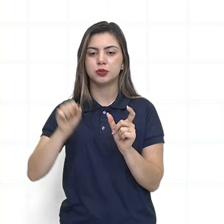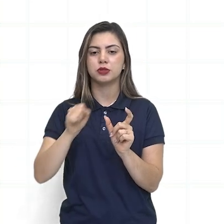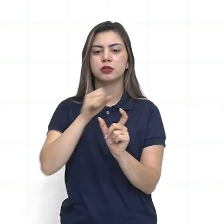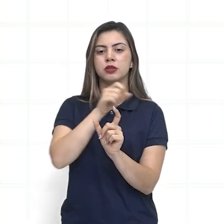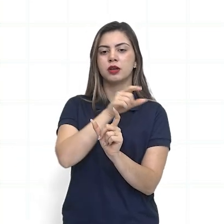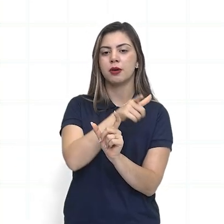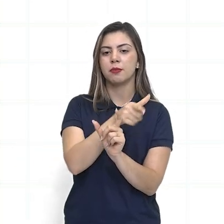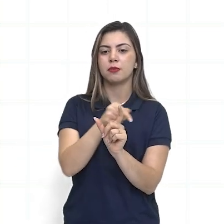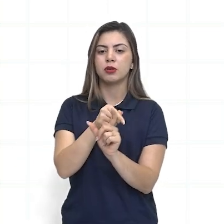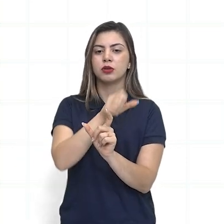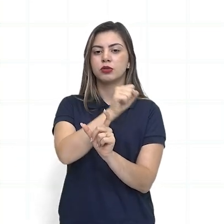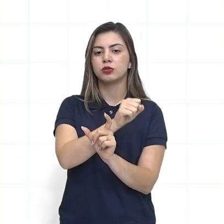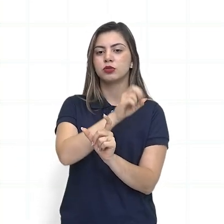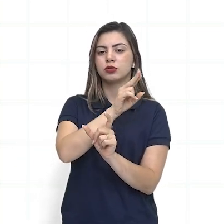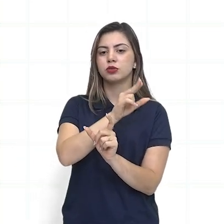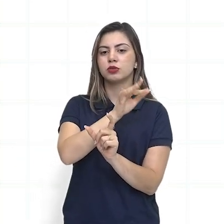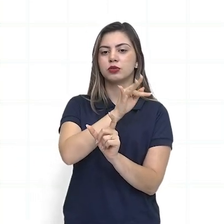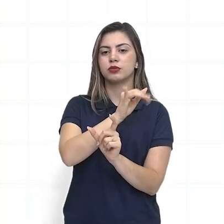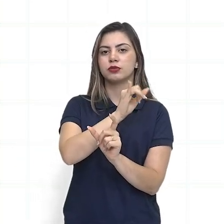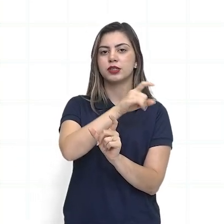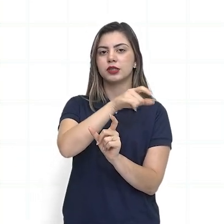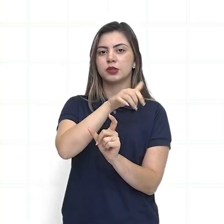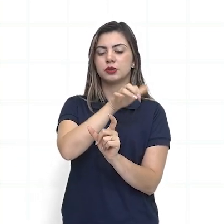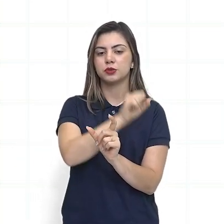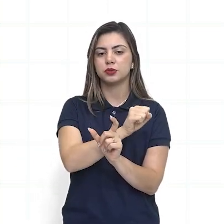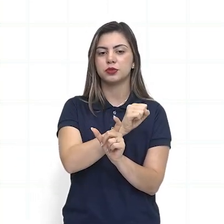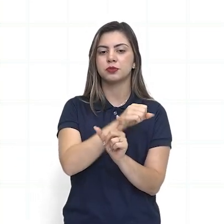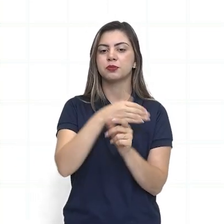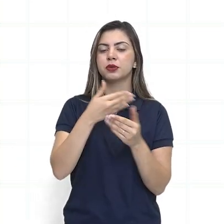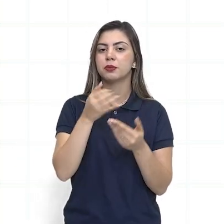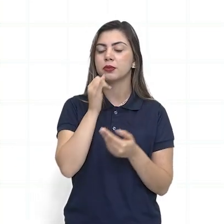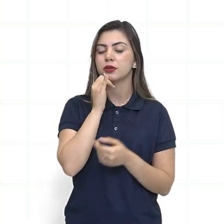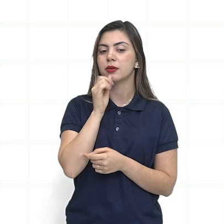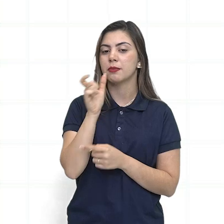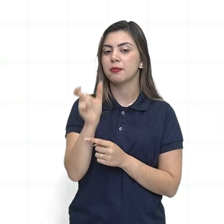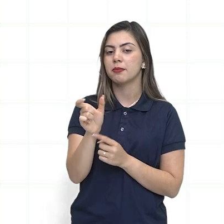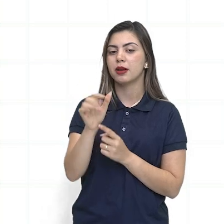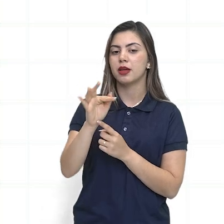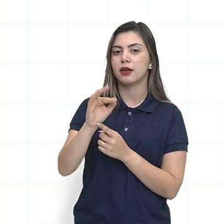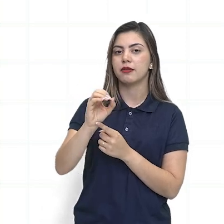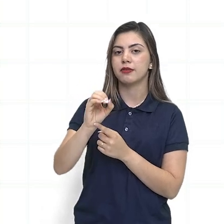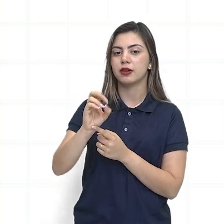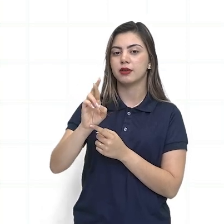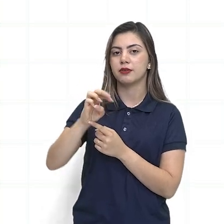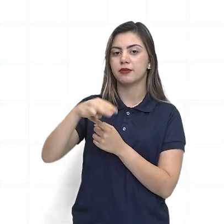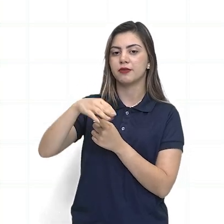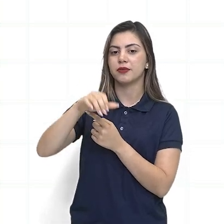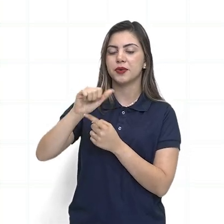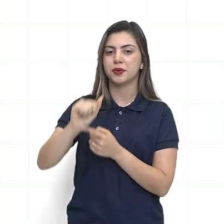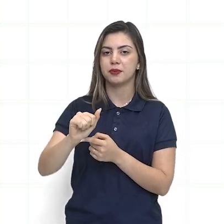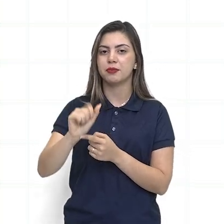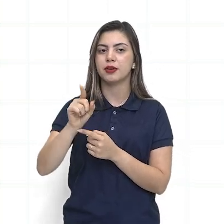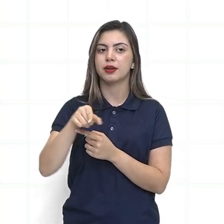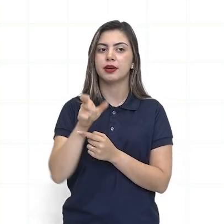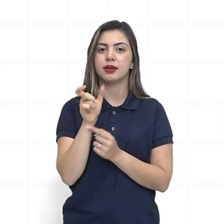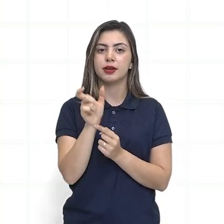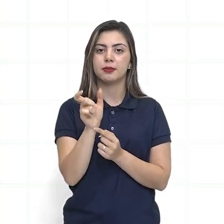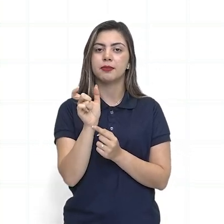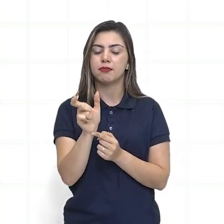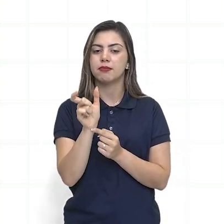exemplo, a palavra forma. Veja, eu tenho uma palavra primitiva aqui, eu tenho a